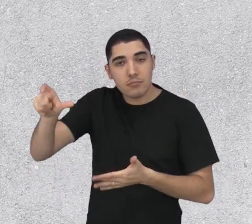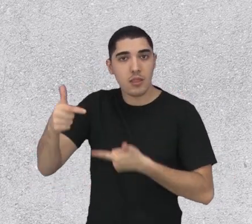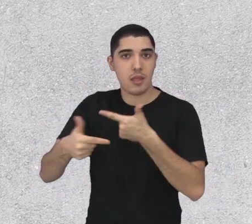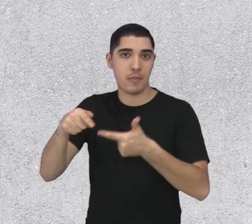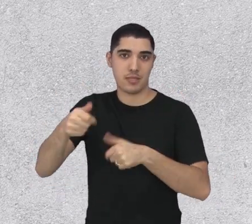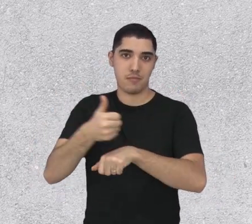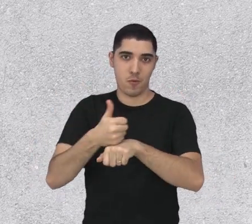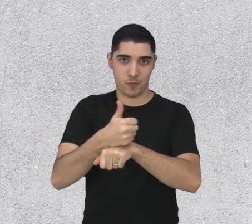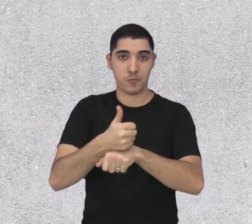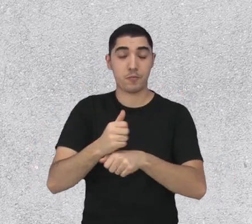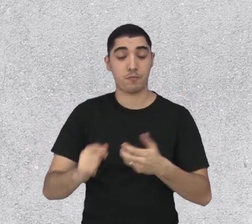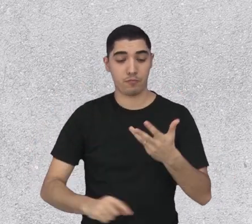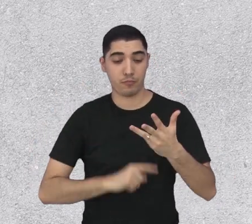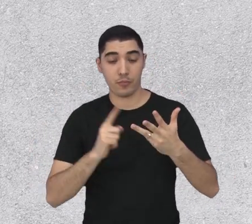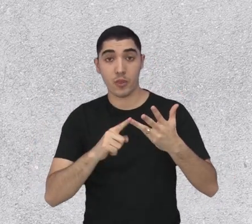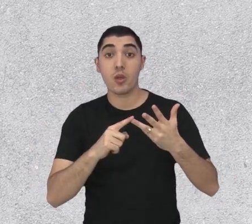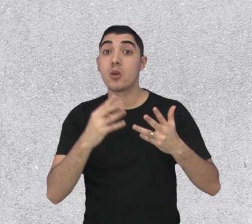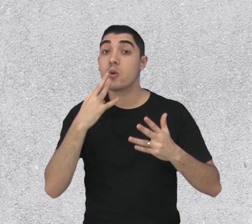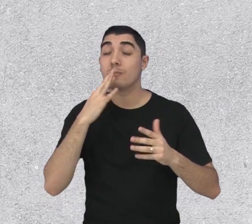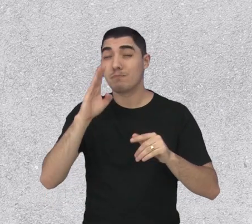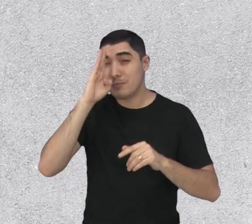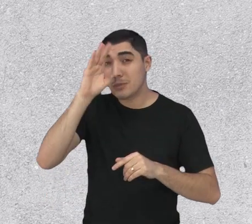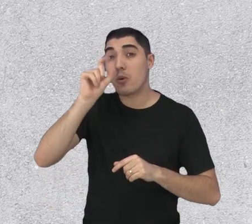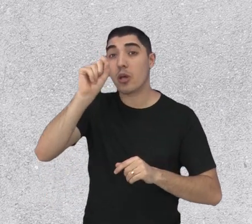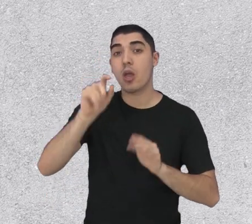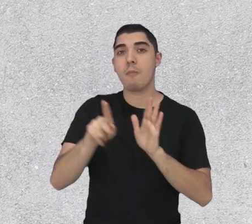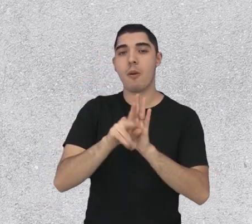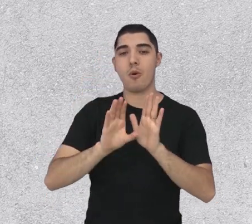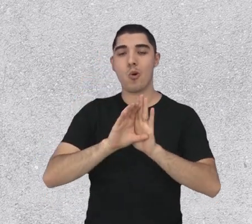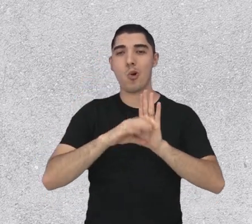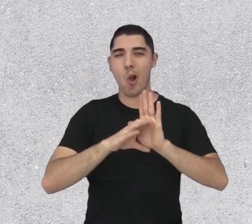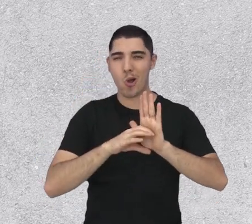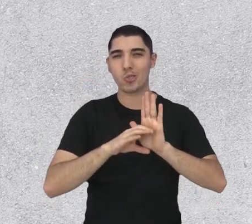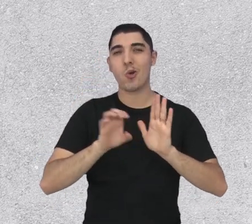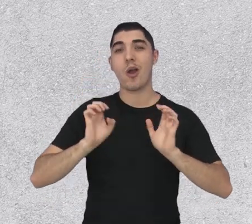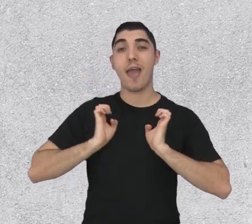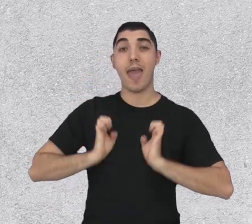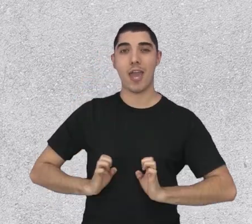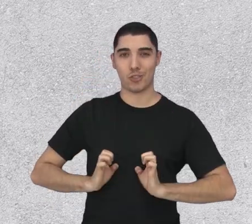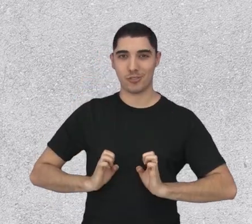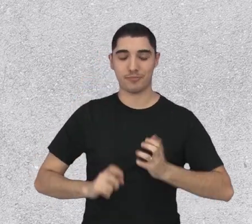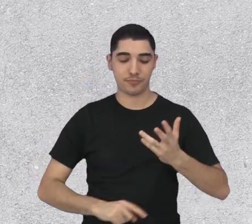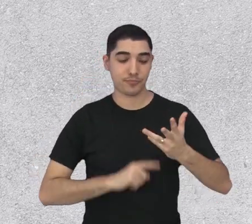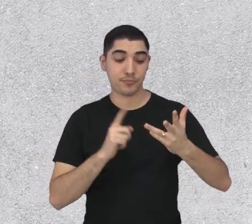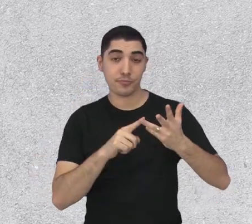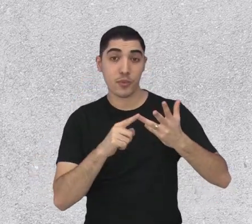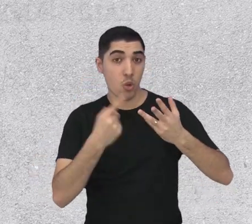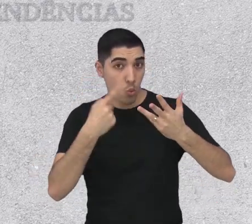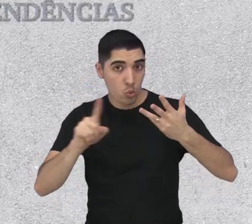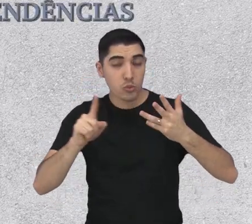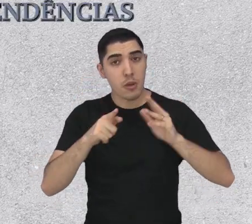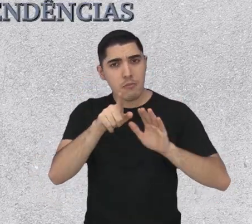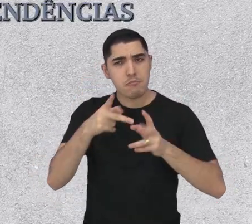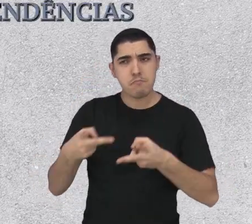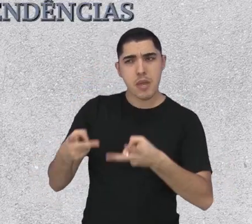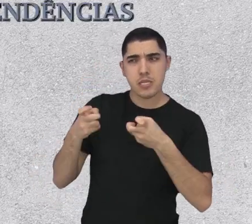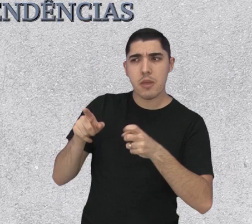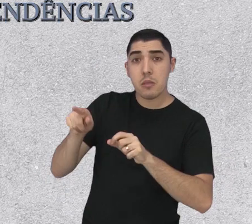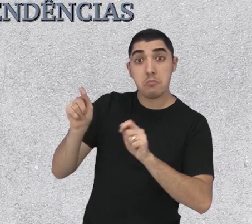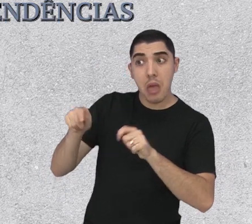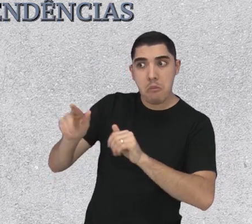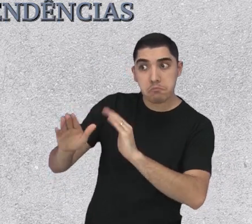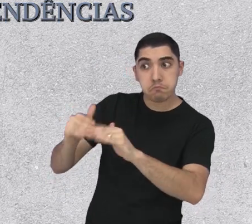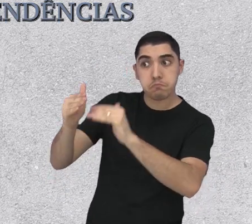obrigação para os profissionais da área. Conheça, sobretudo, o Código de Ética da profissão. E a última dica é: observe